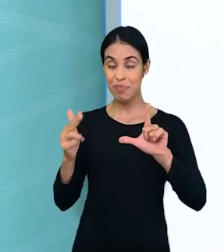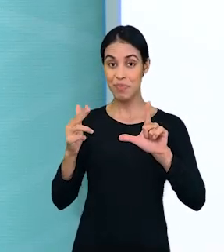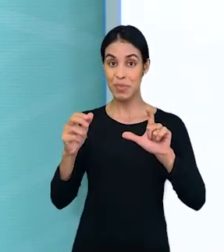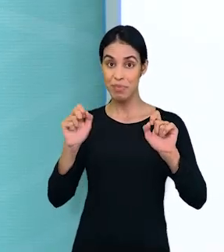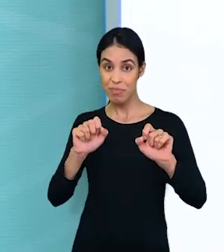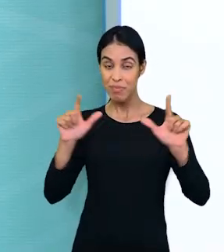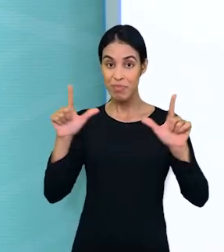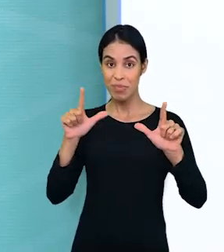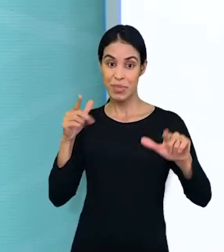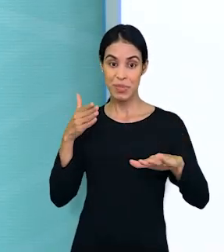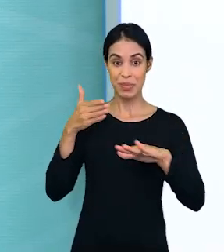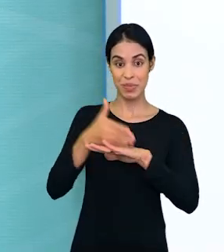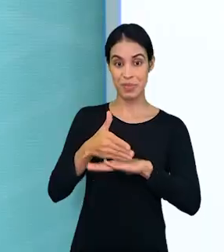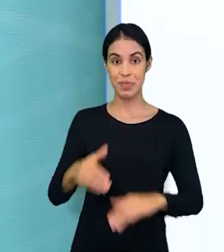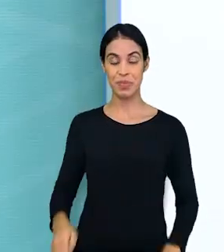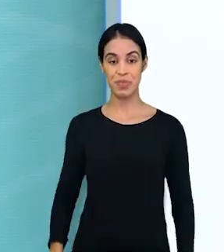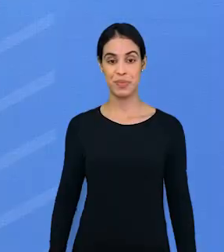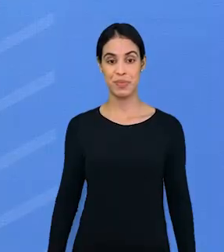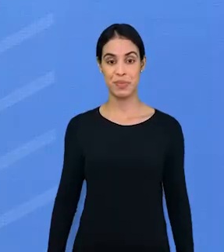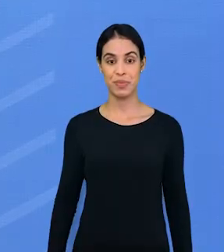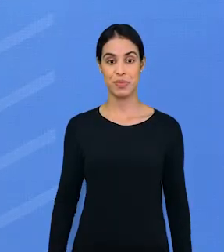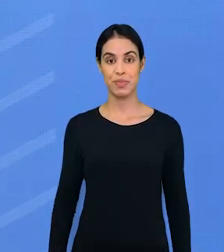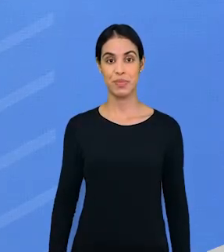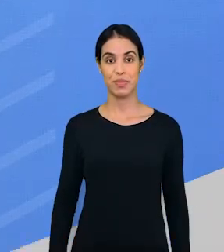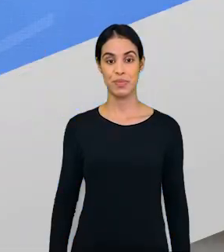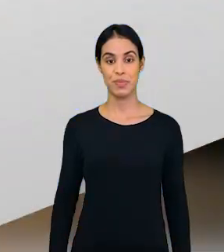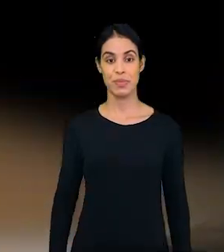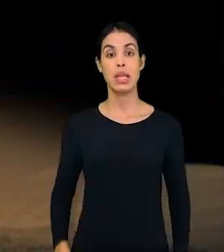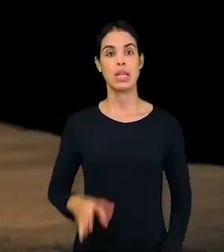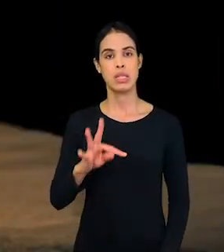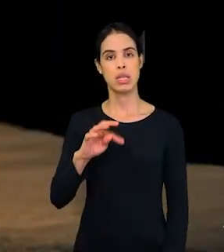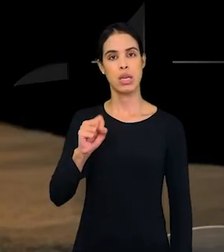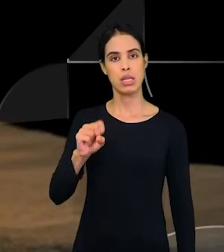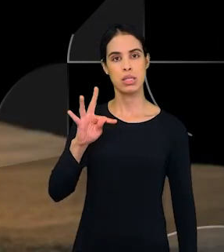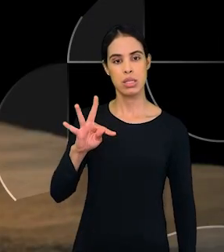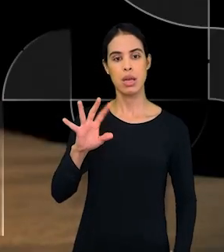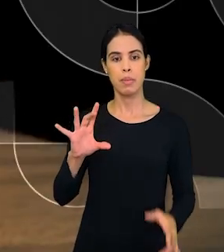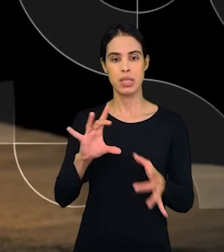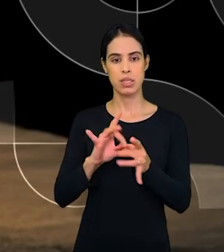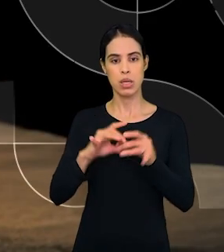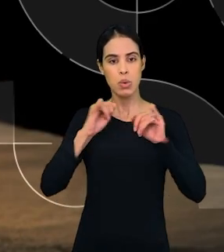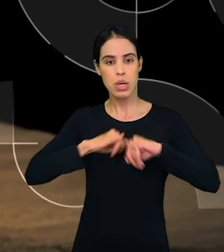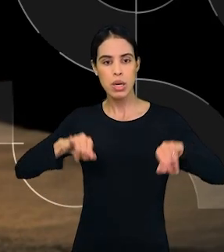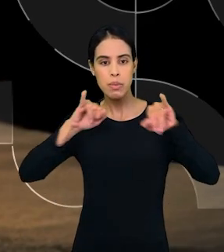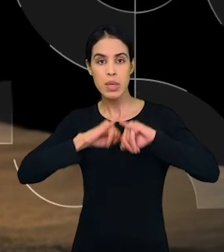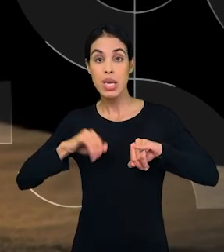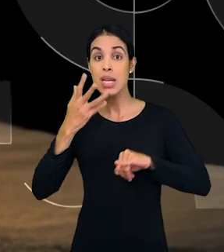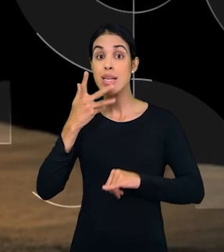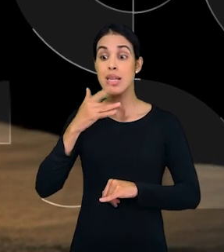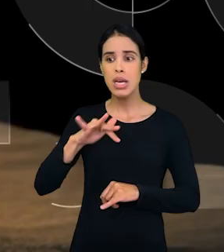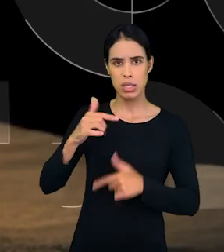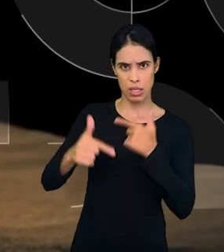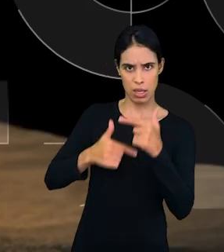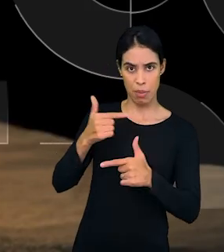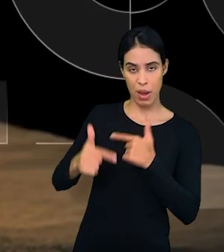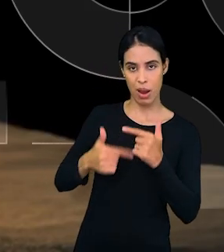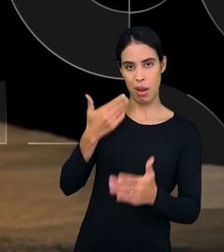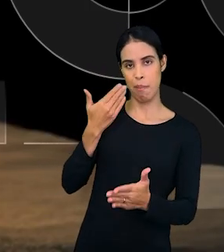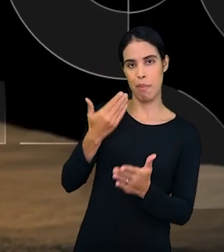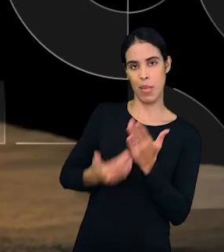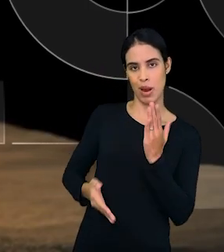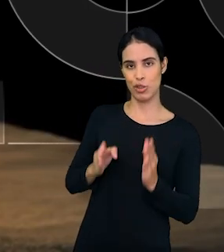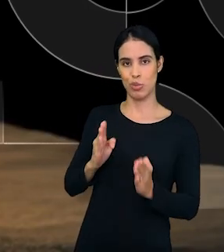câmera do celular para o QR Code no canto da tela. Depois do intervalo, TST é parceiro da campanha Toda Criança que Trabalha